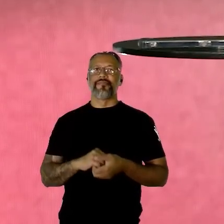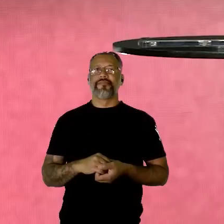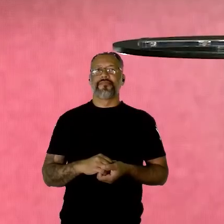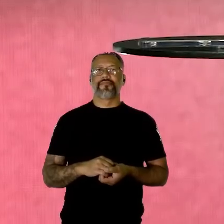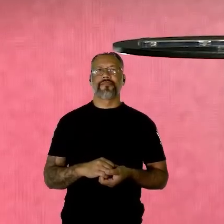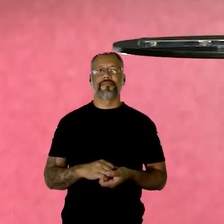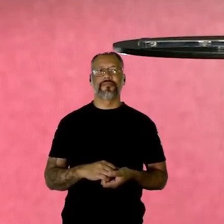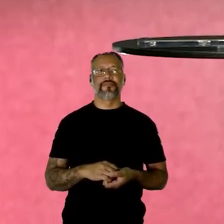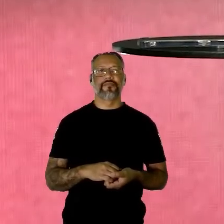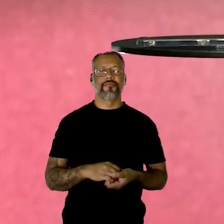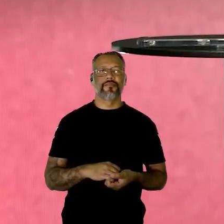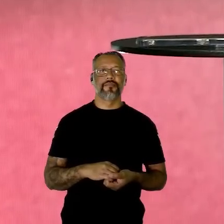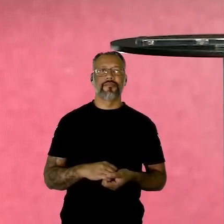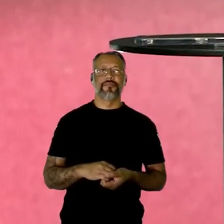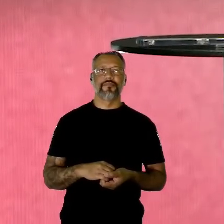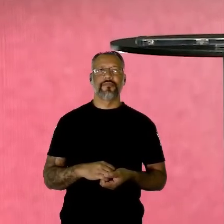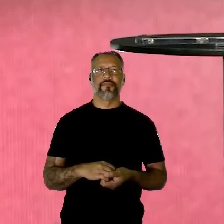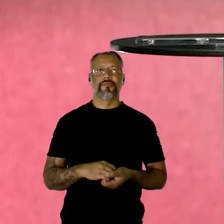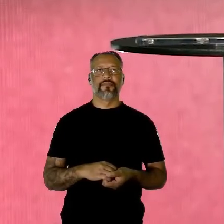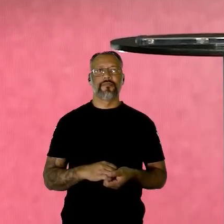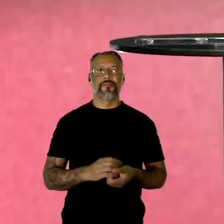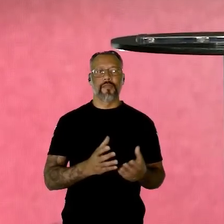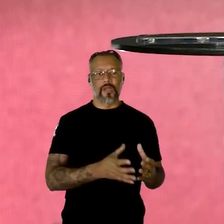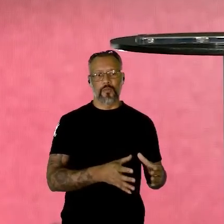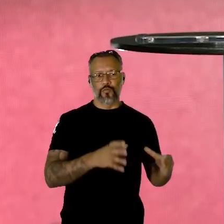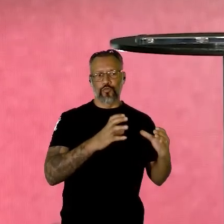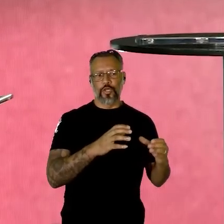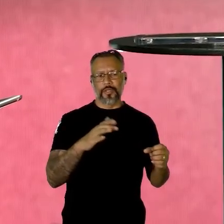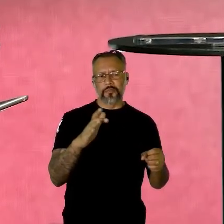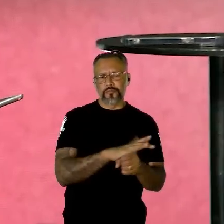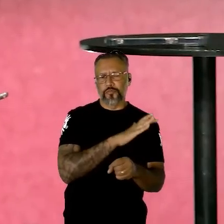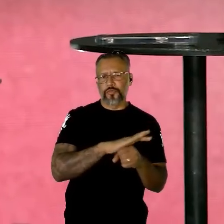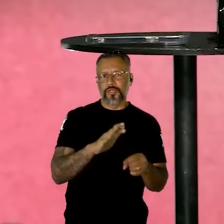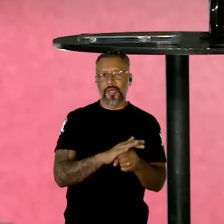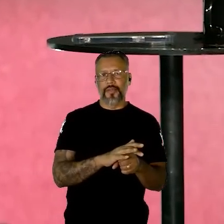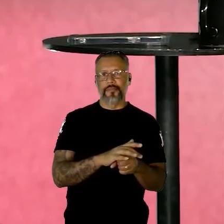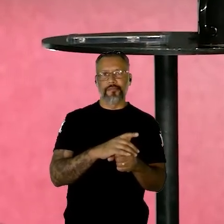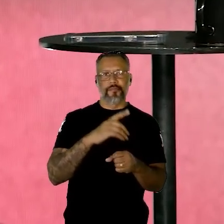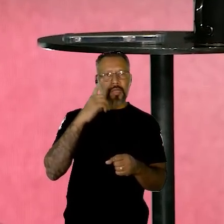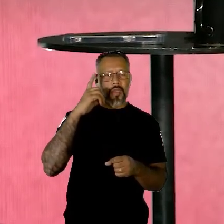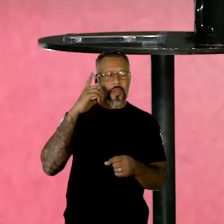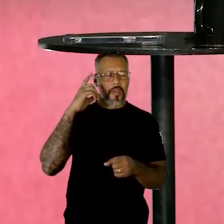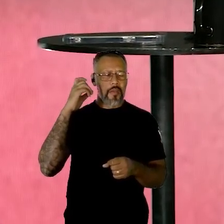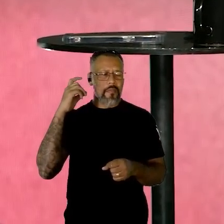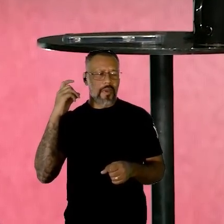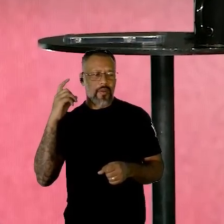lá tá cheia barulho nenhum lá tá vazia